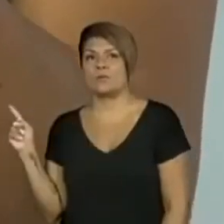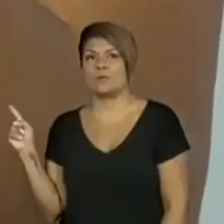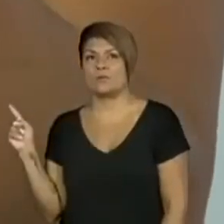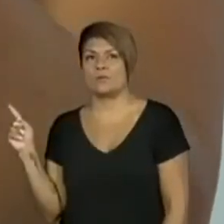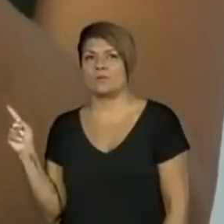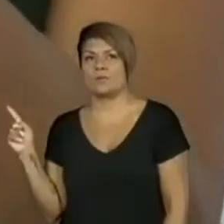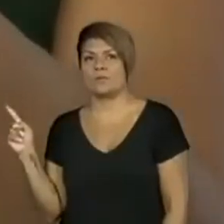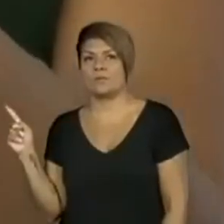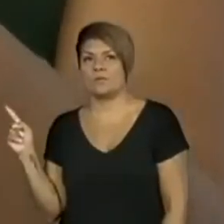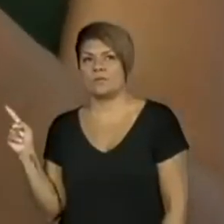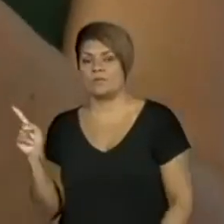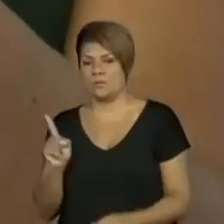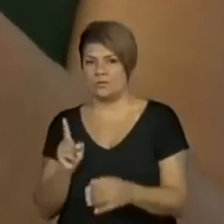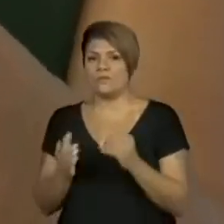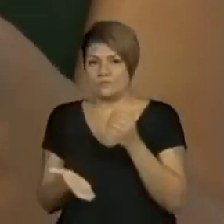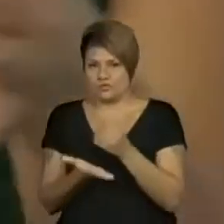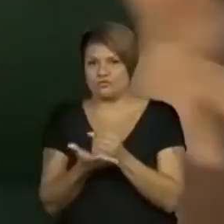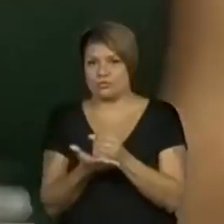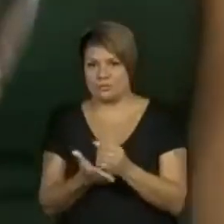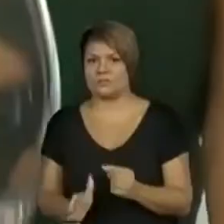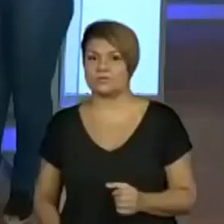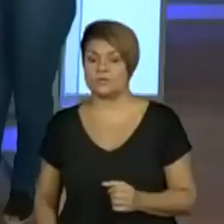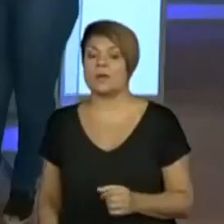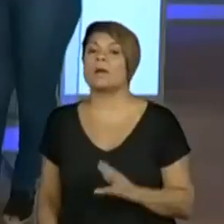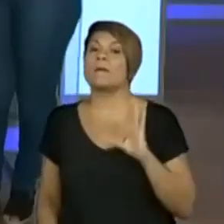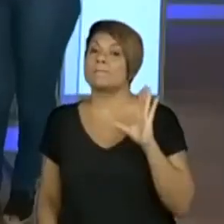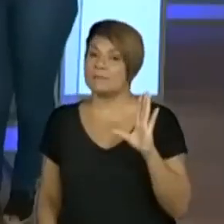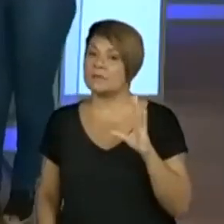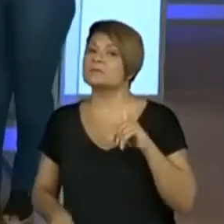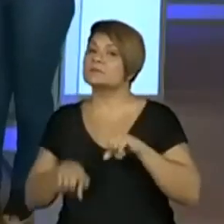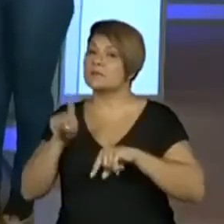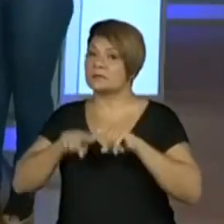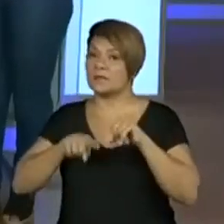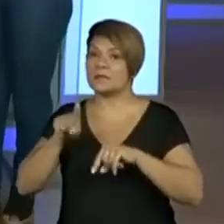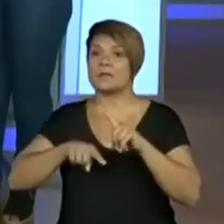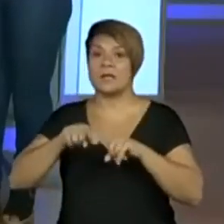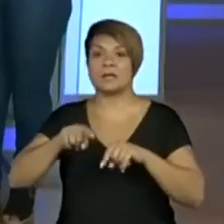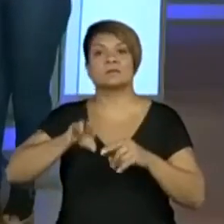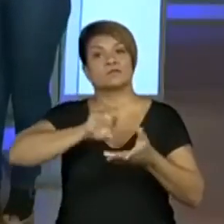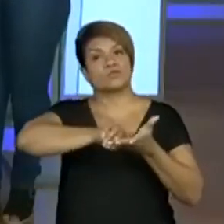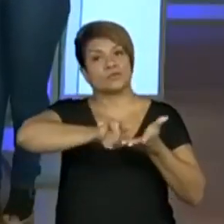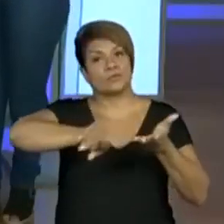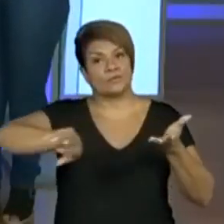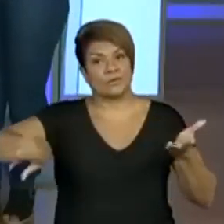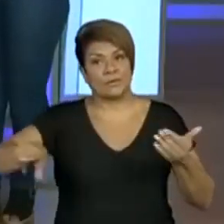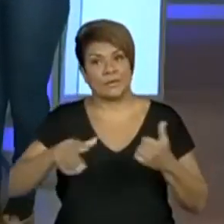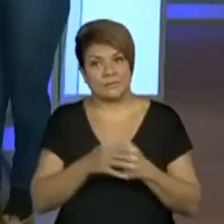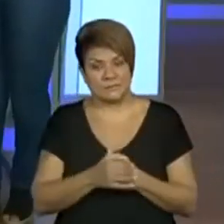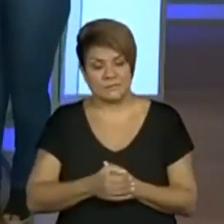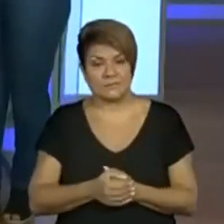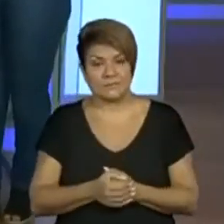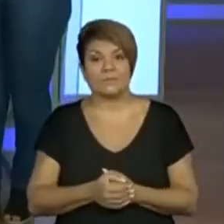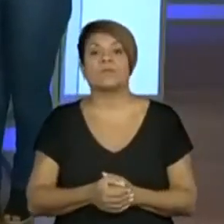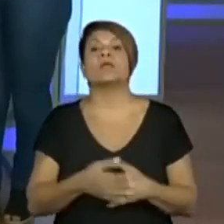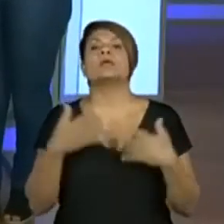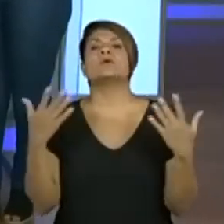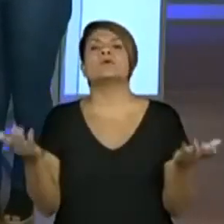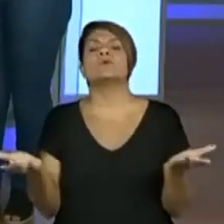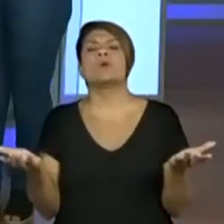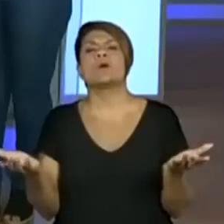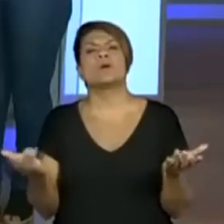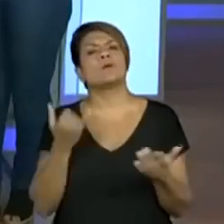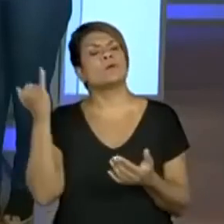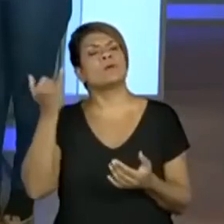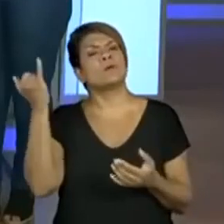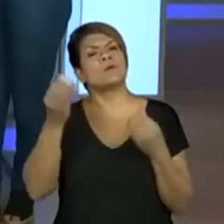aberto chato né só que os materiais são diferentes e qual é